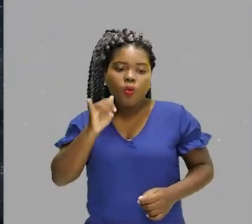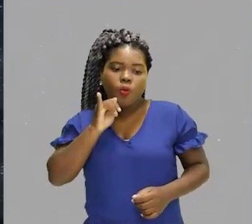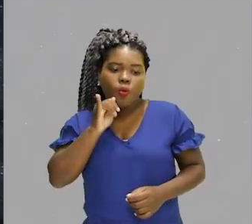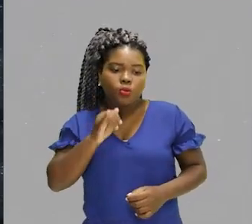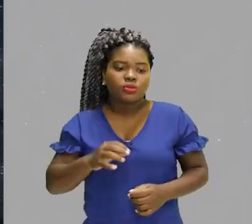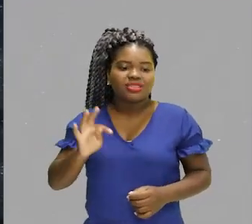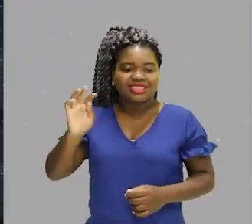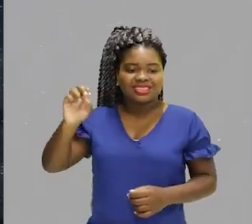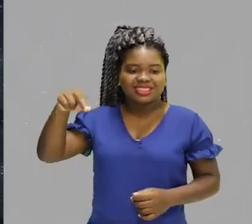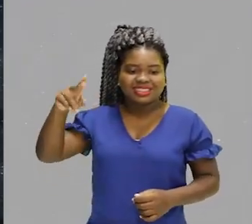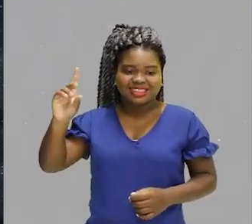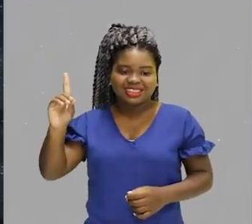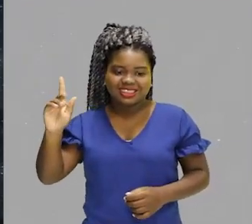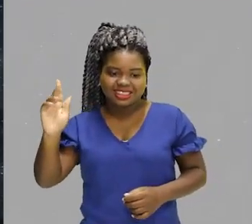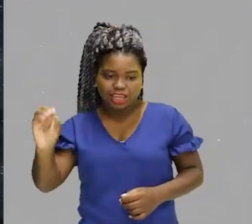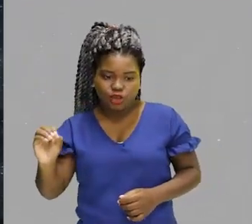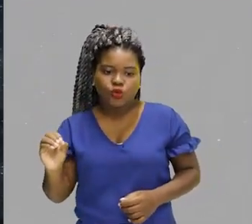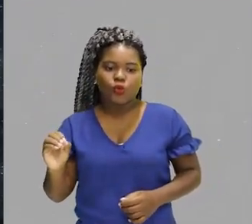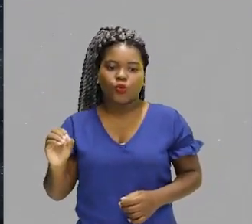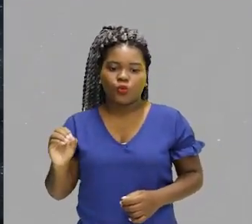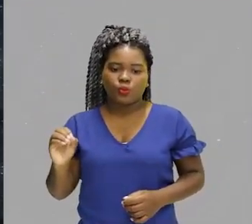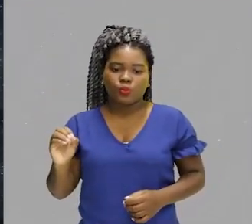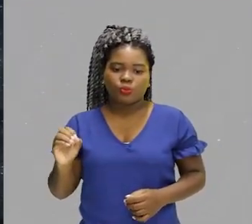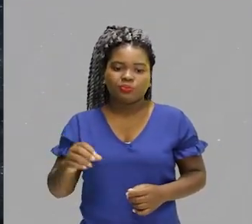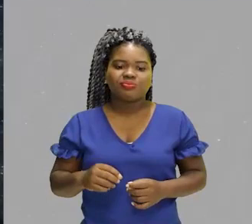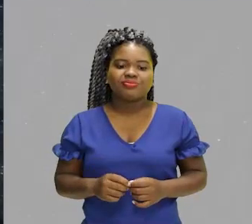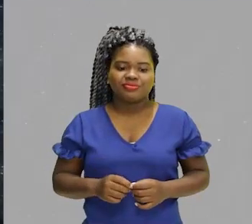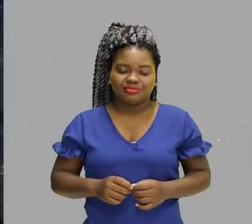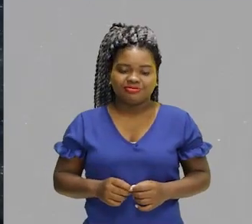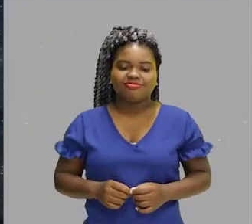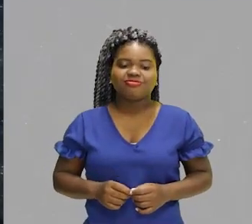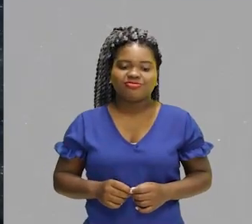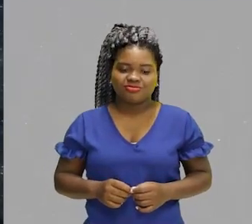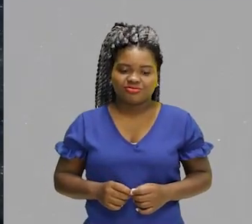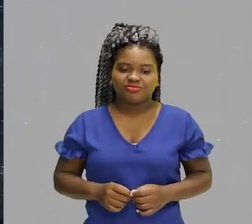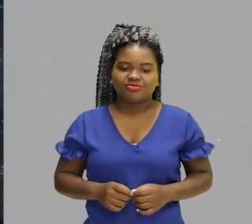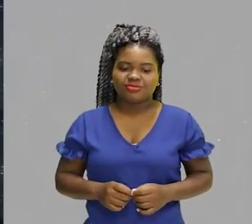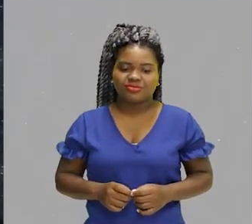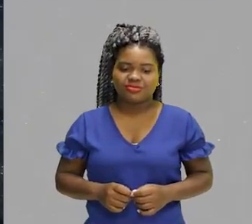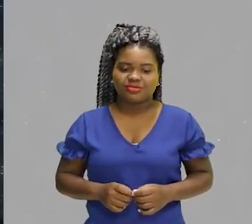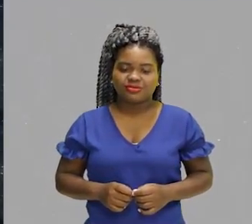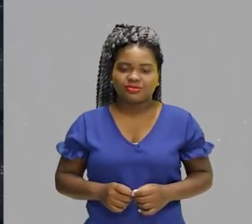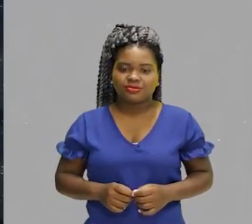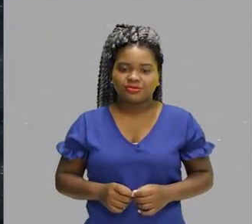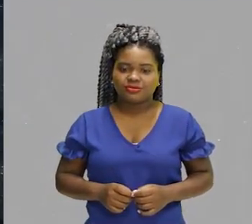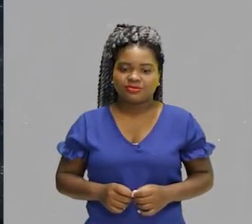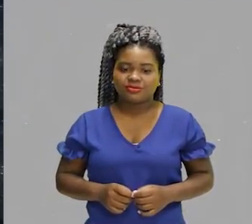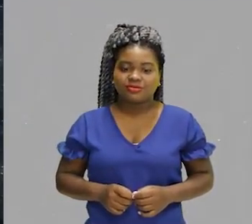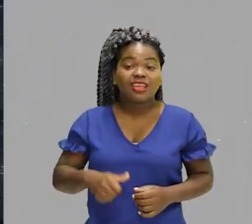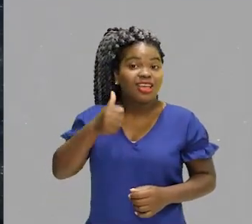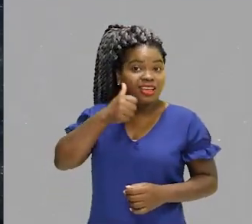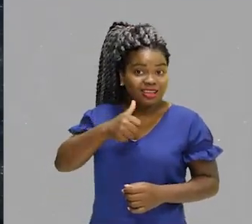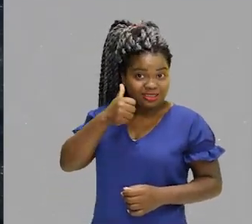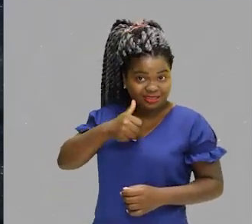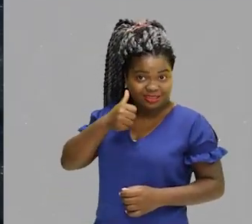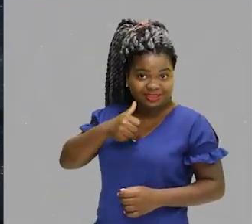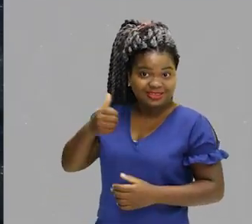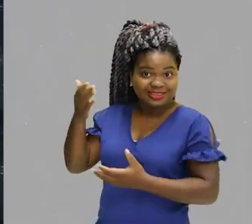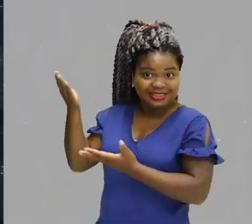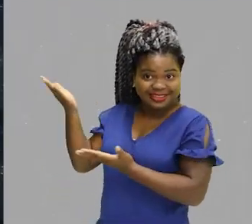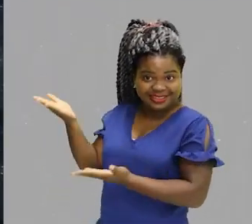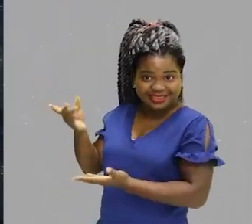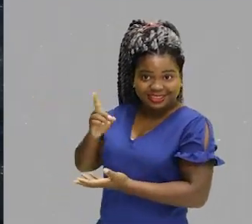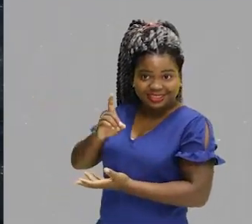conectivo quer e mais o verbo principal salir, que significa sair. Olha só quem apareceu,